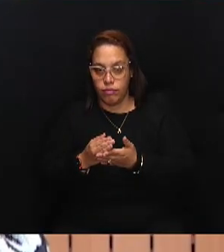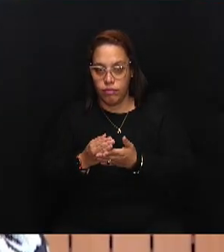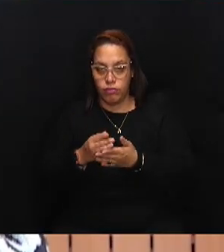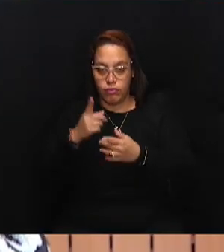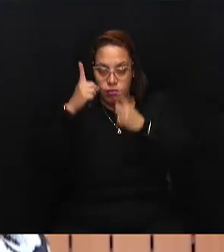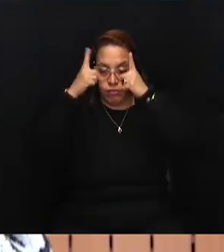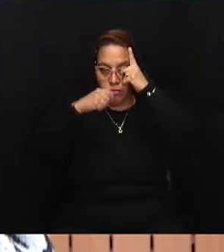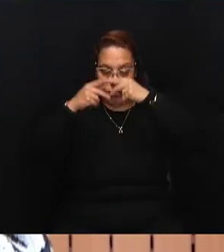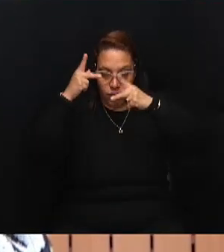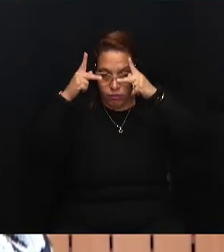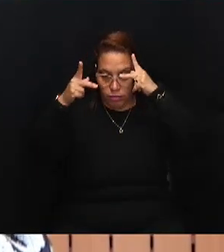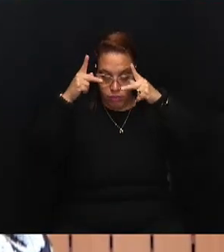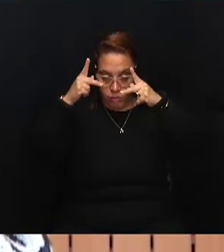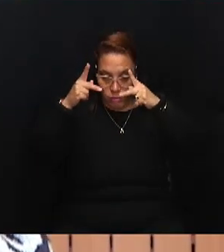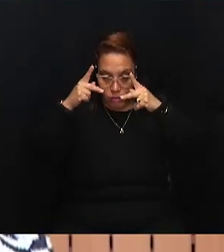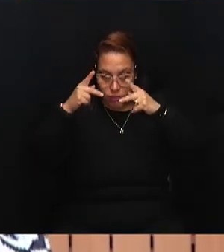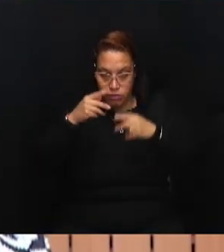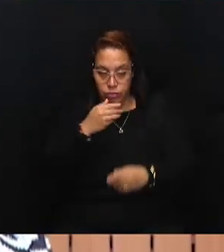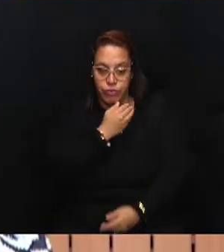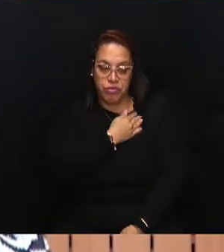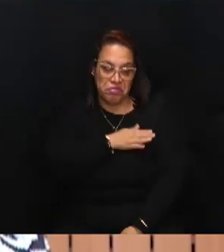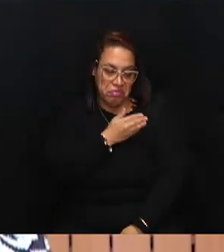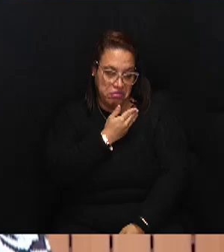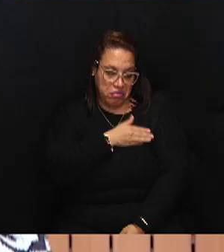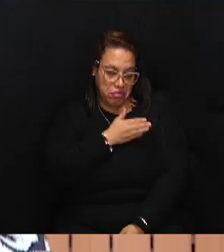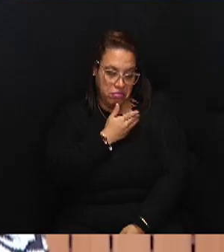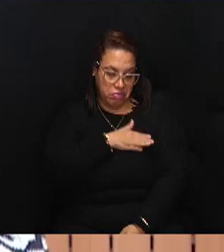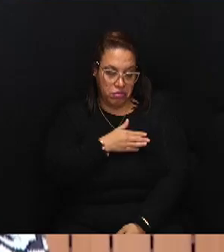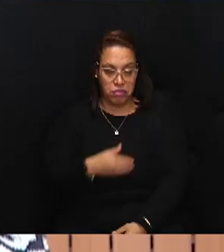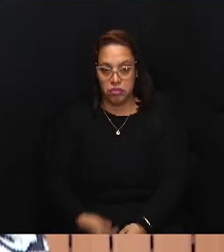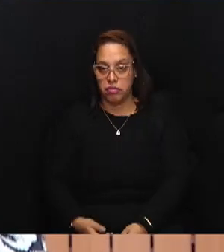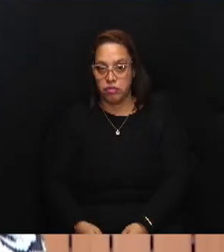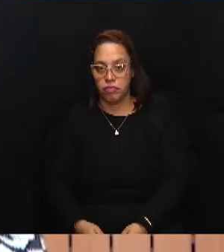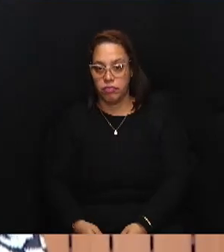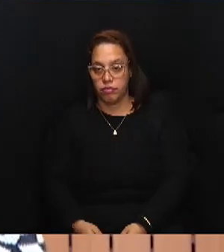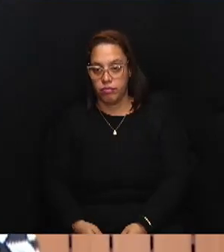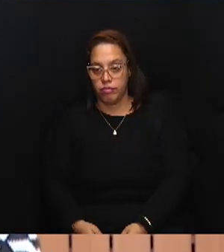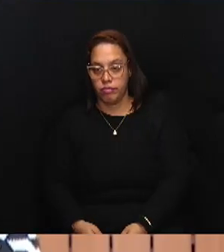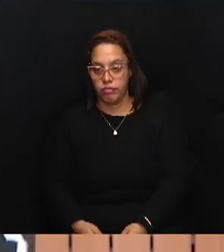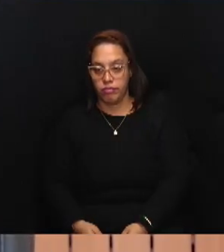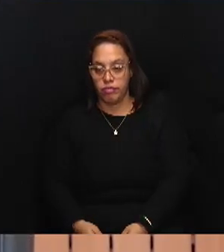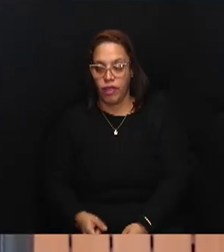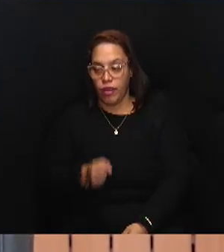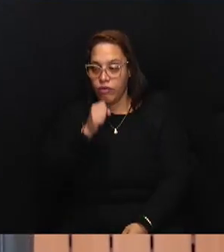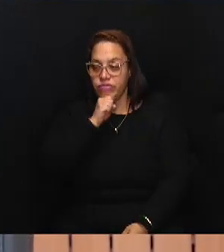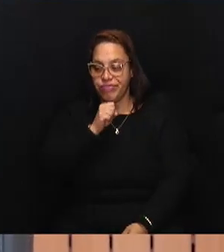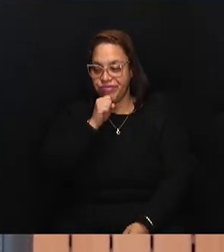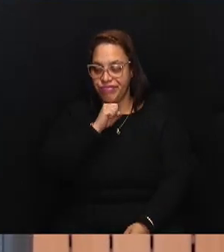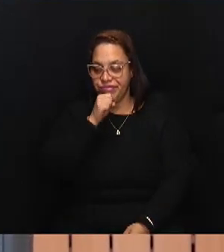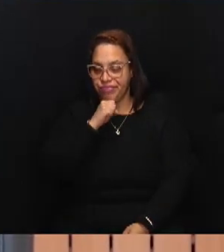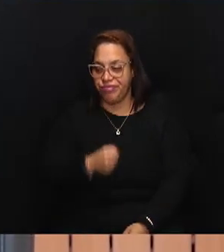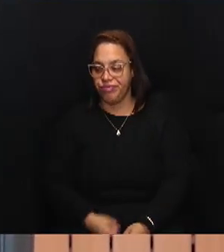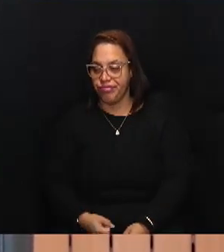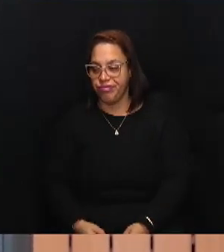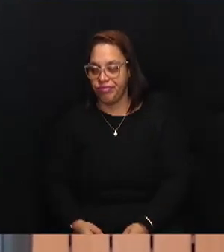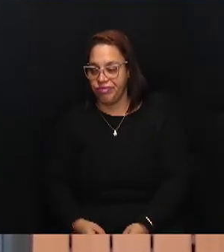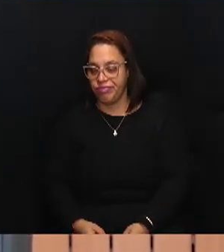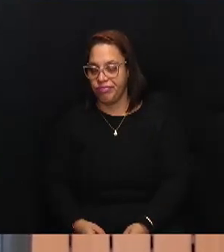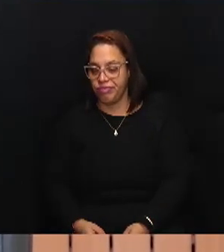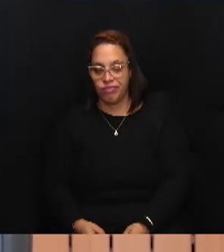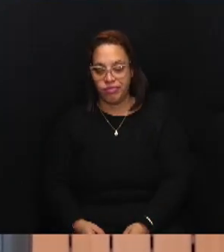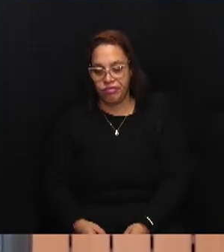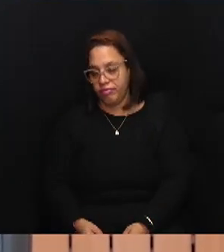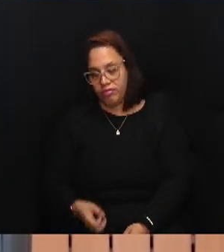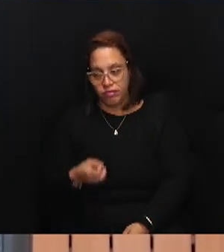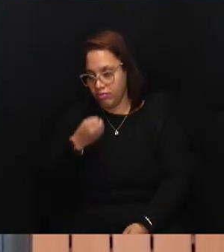violência psicológica, que vem do preconceito, né? Como a gente fala, o preconceito ao velho, que ele não traz mais